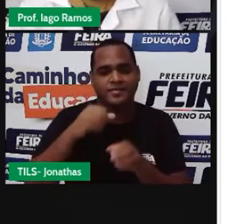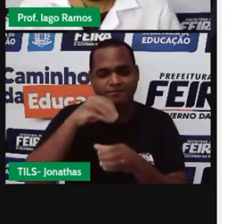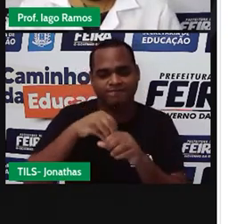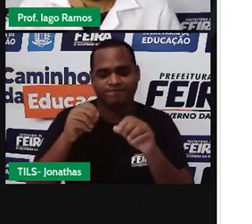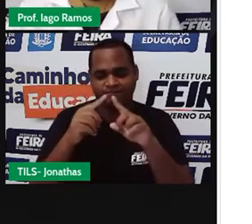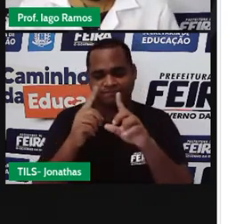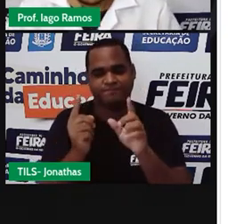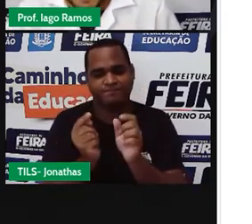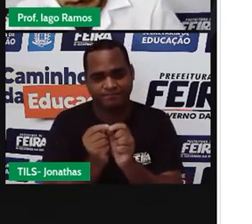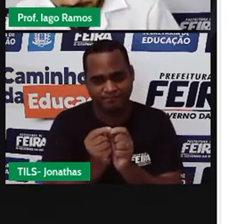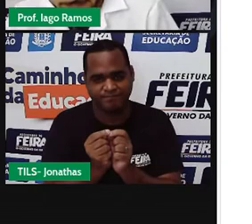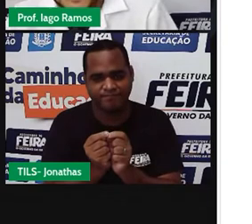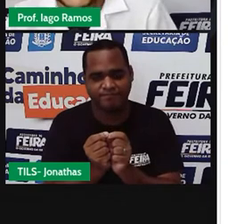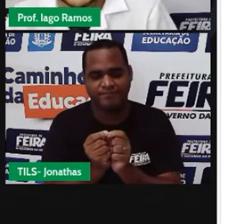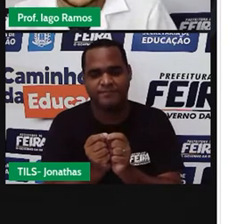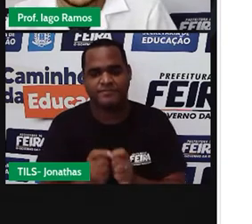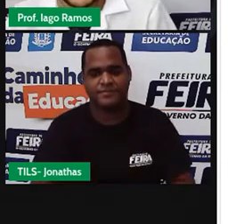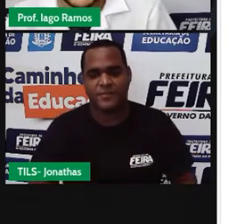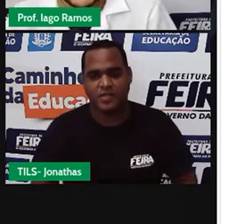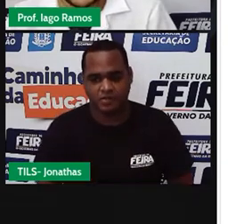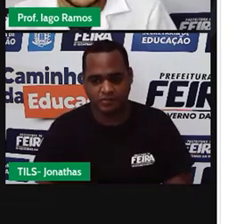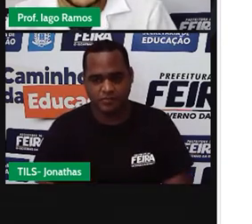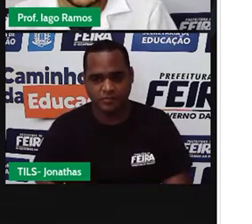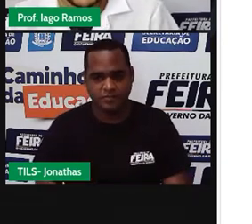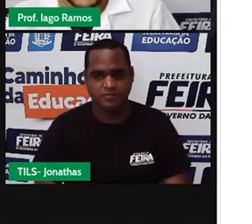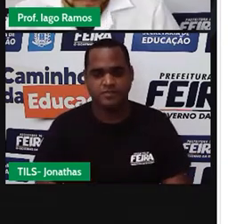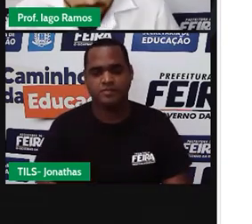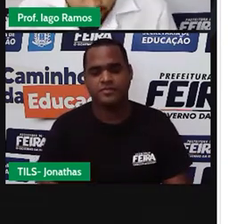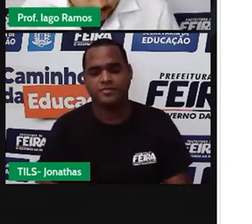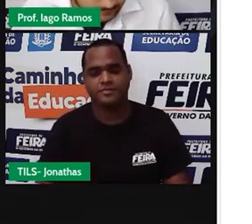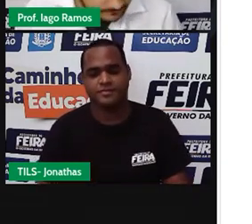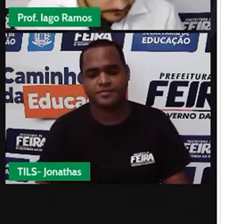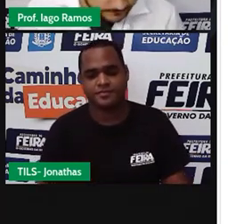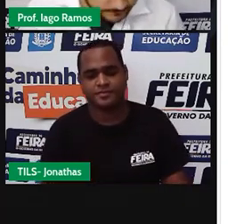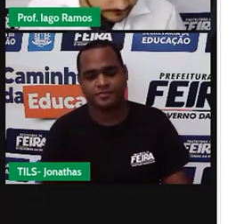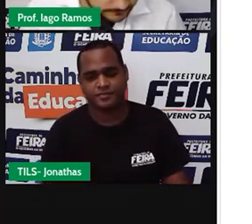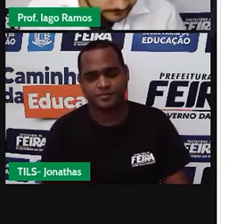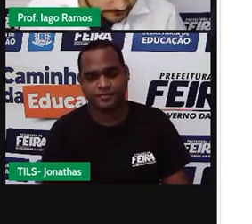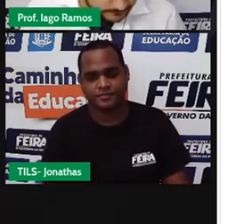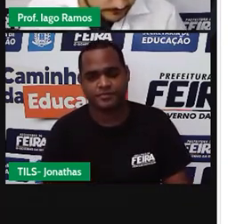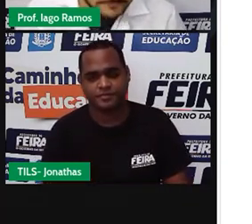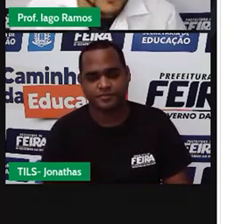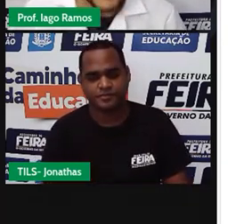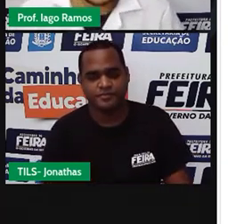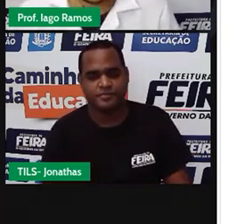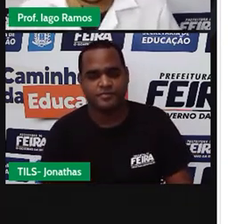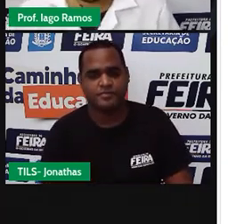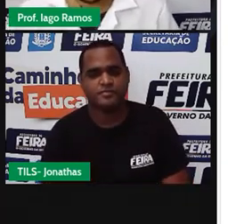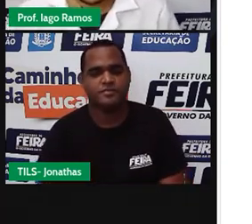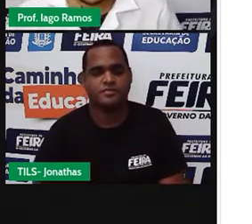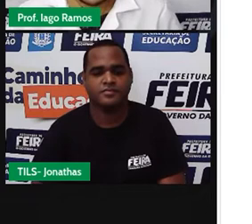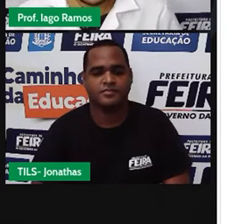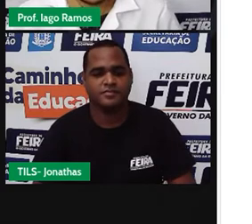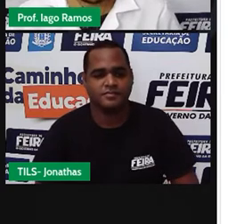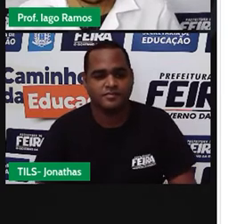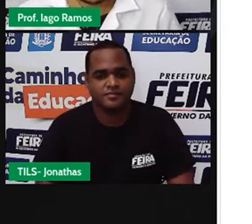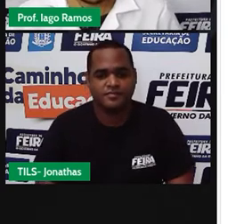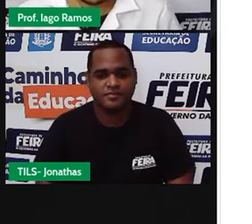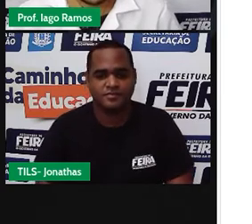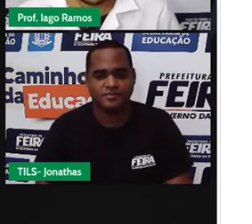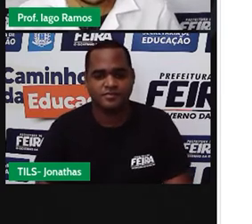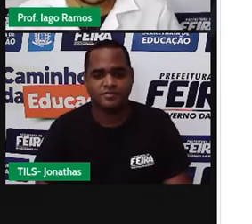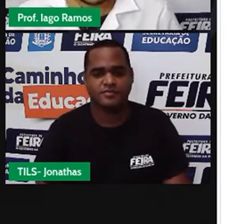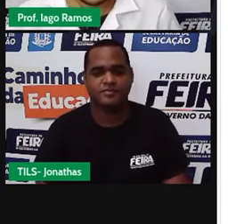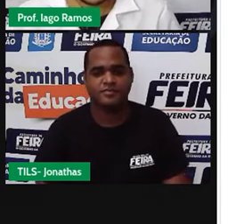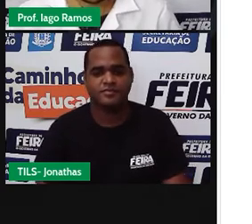dentro dos parênteses vem aqui comigo olha só eu vou colocar aqui